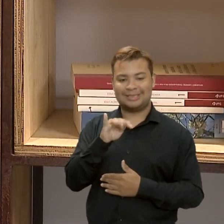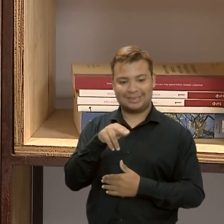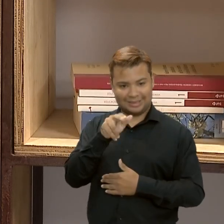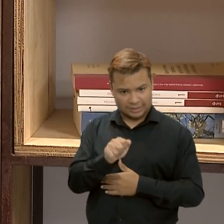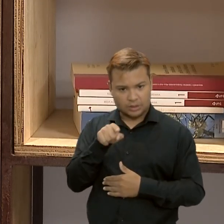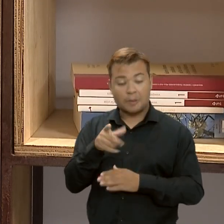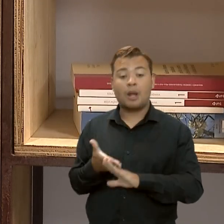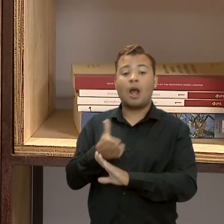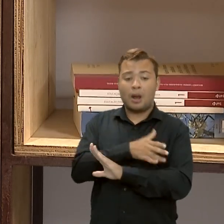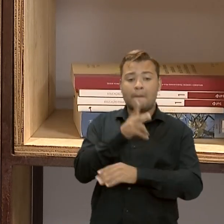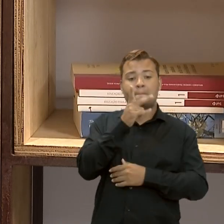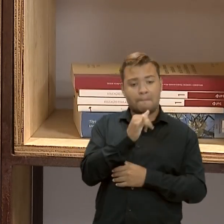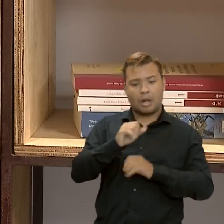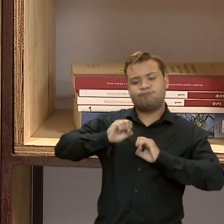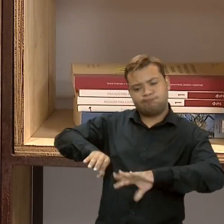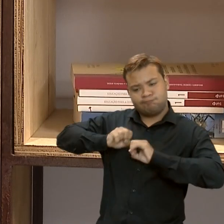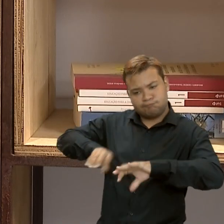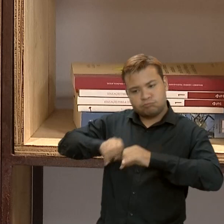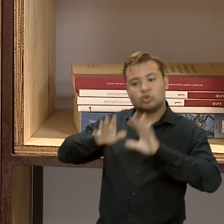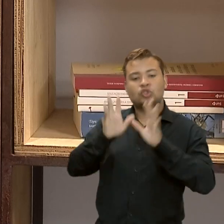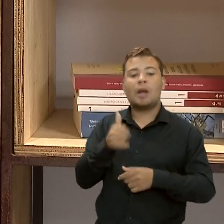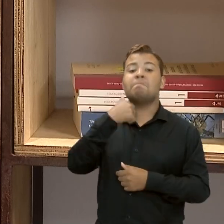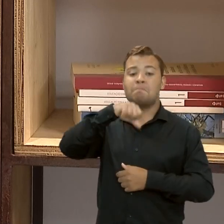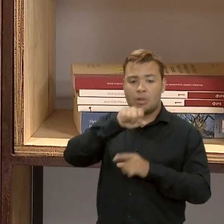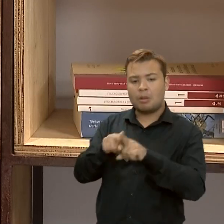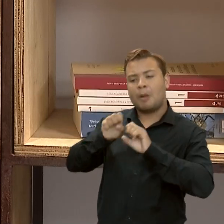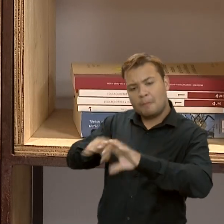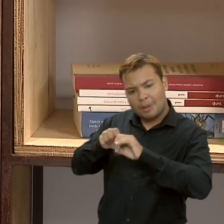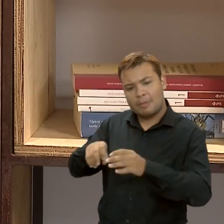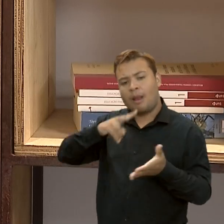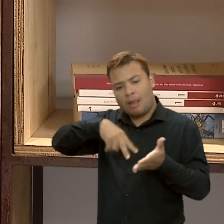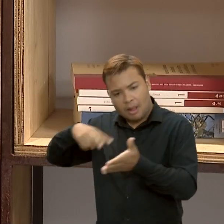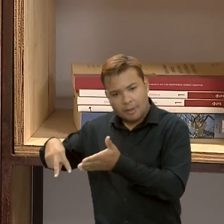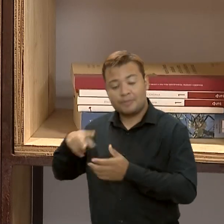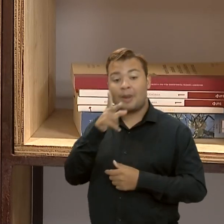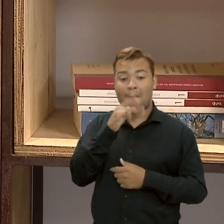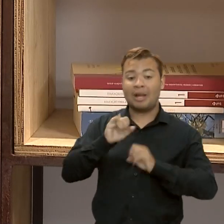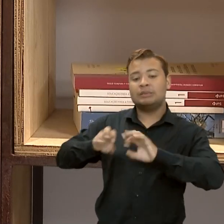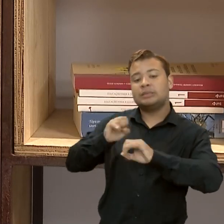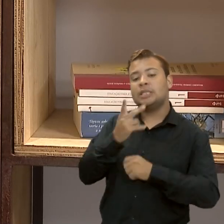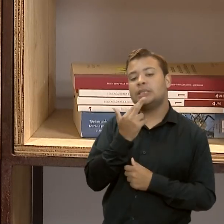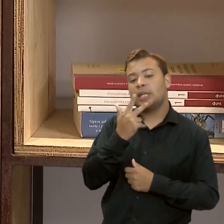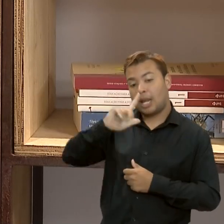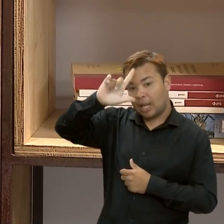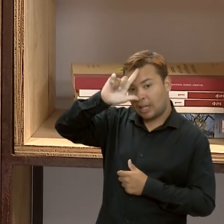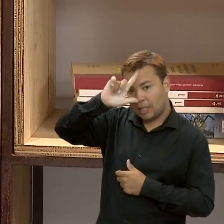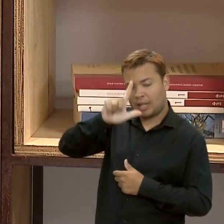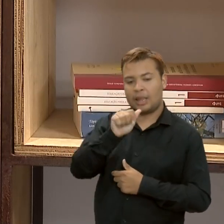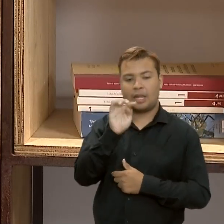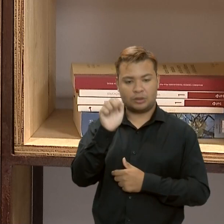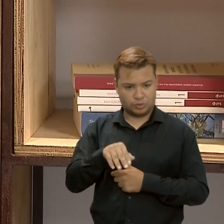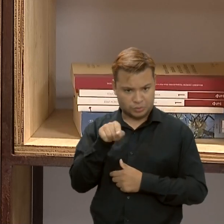bem instruída pelo seu pai, alfabetizada pela sua mãe. O pai de Leodegária ensinava latim para ela e ela veio